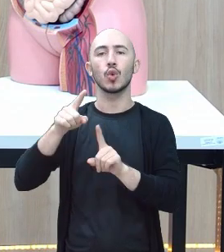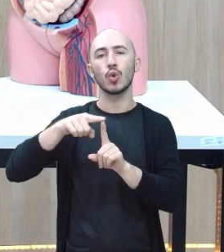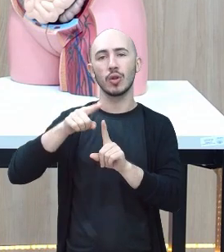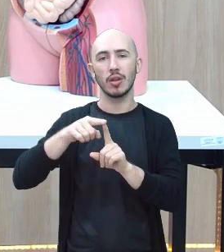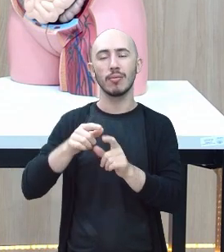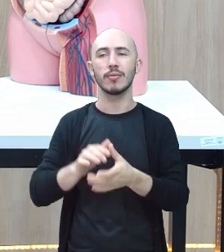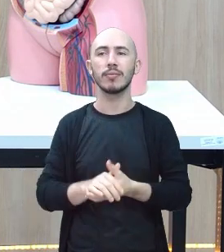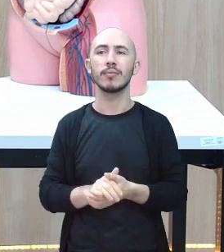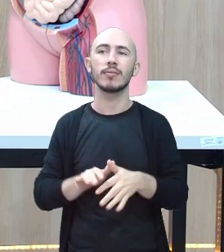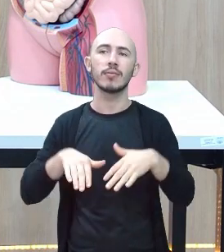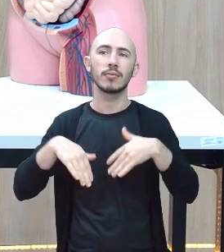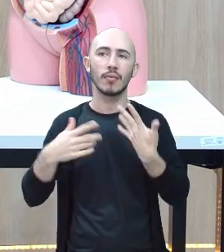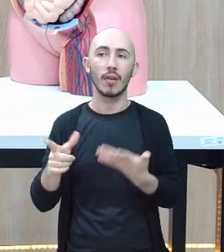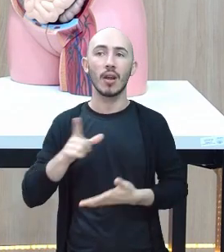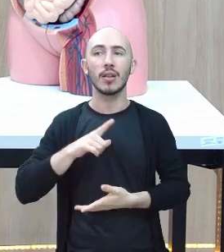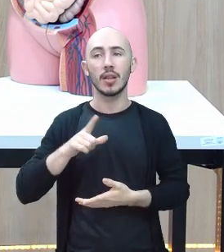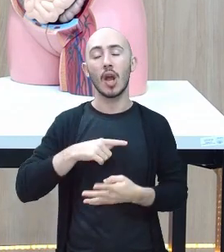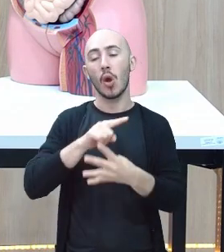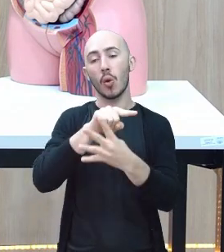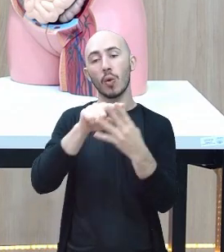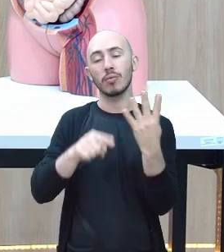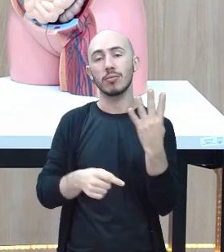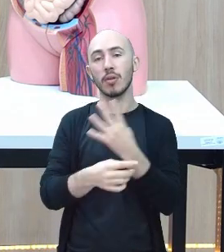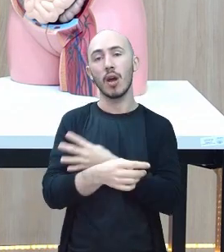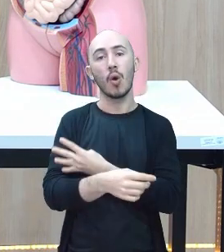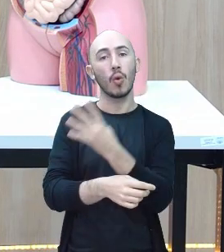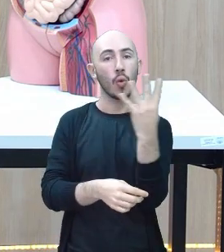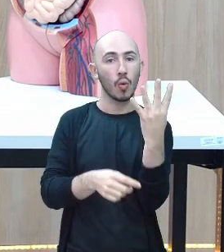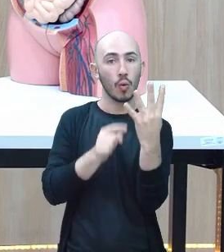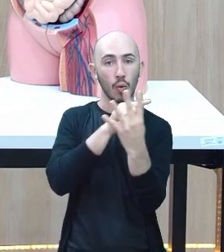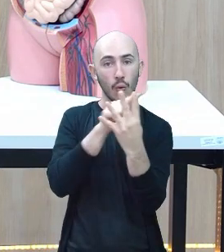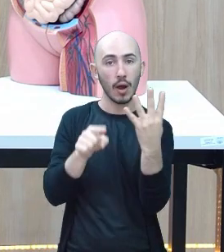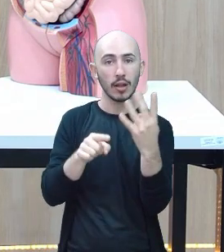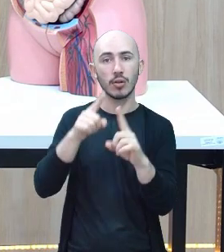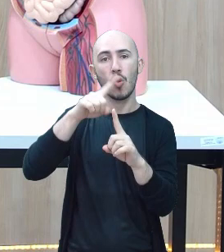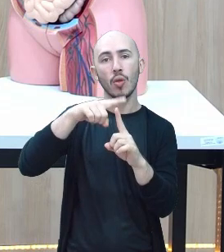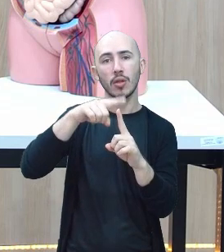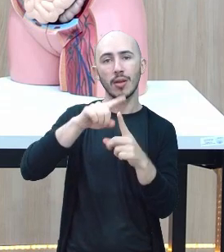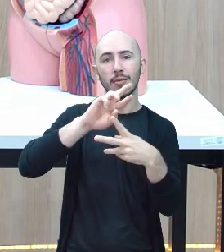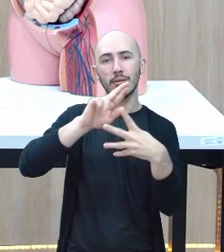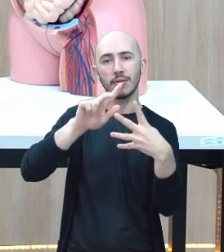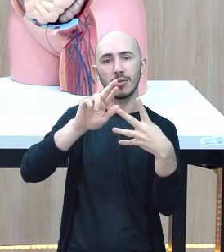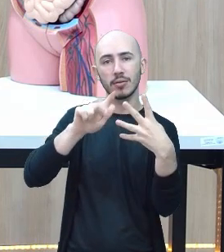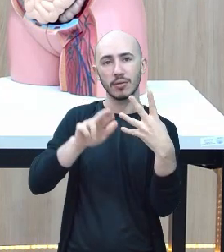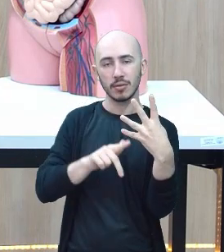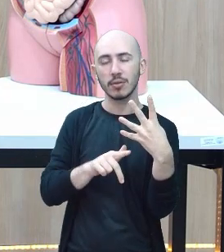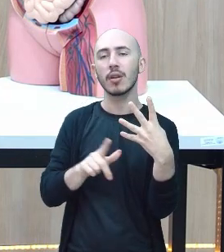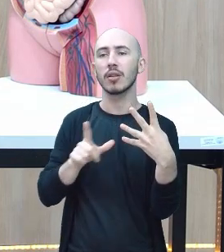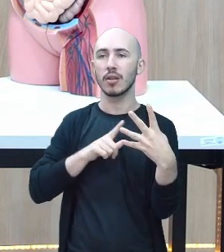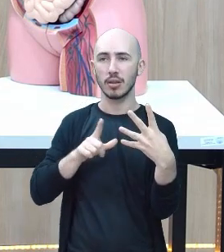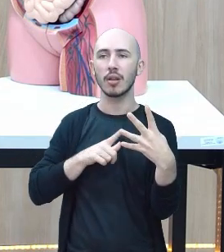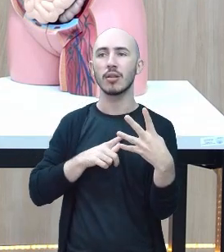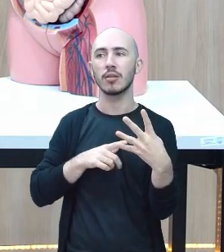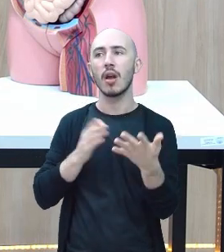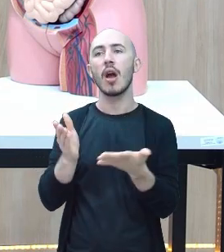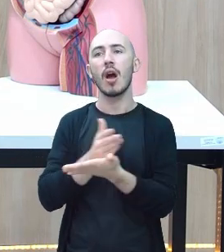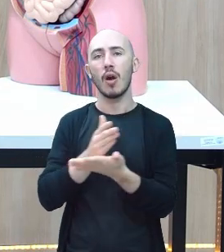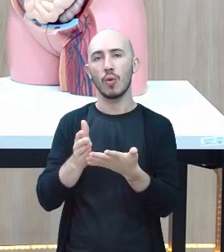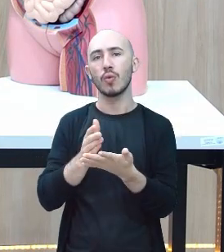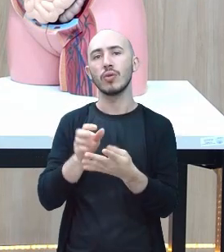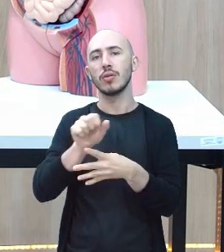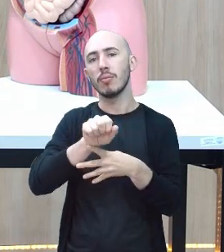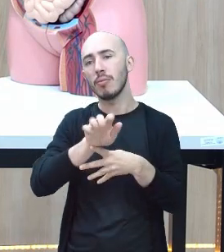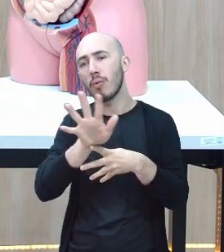vamos ver que existem 4 tipos de tecidos no nosso corpo e alguns tecidos ainda se